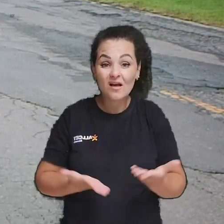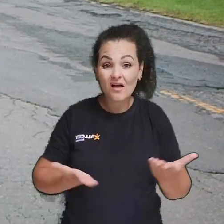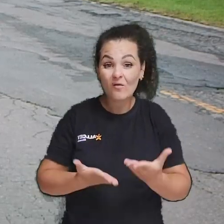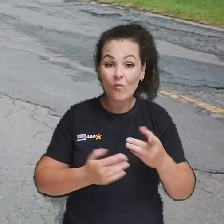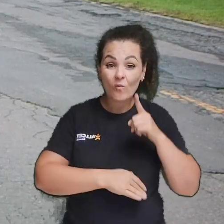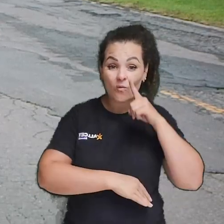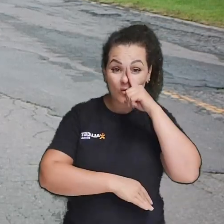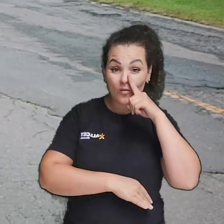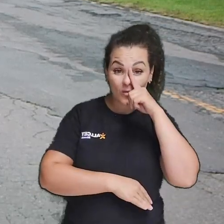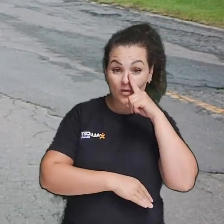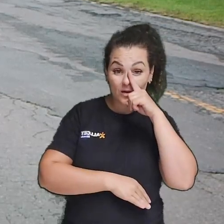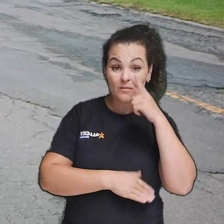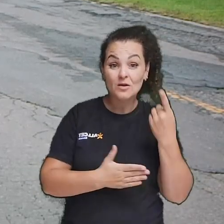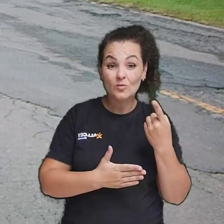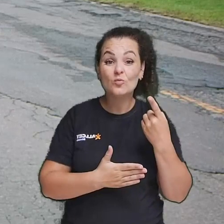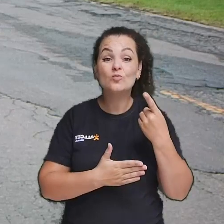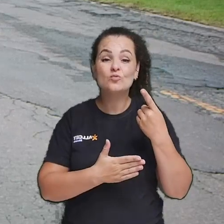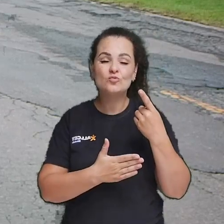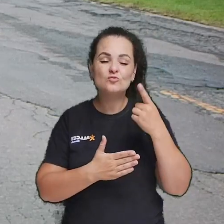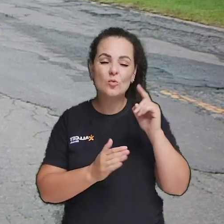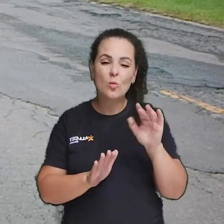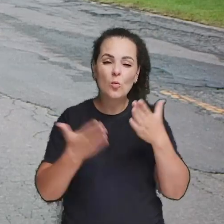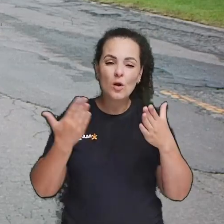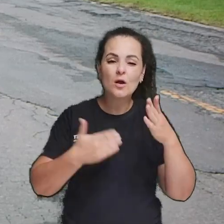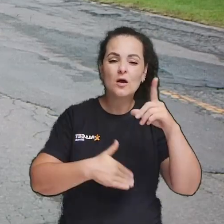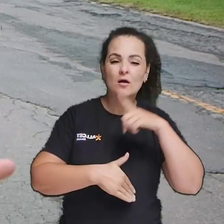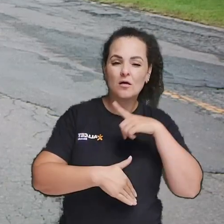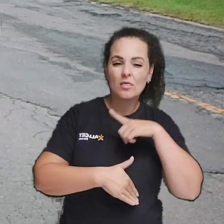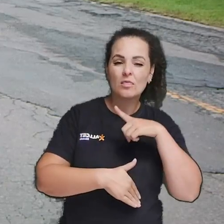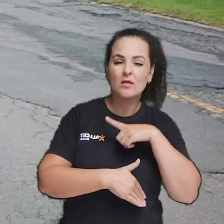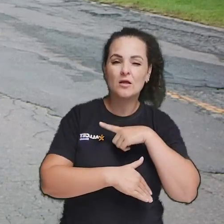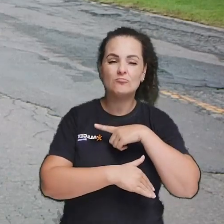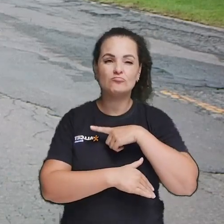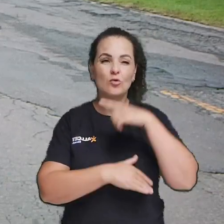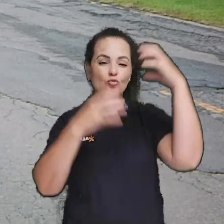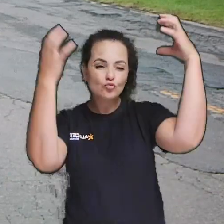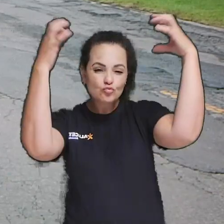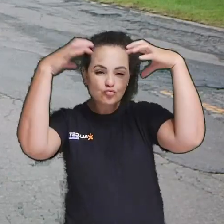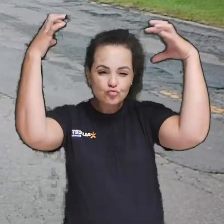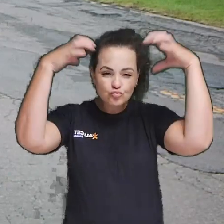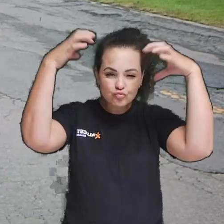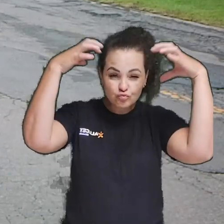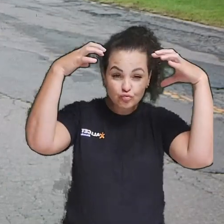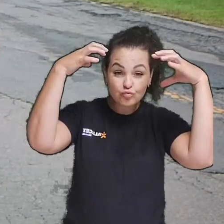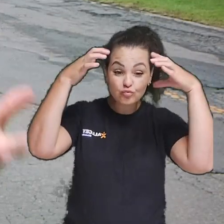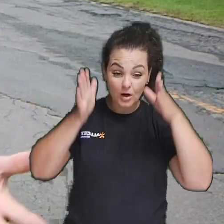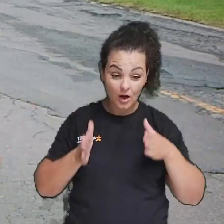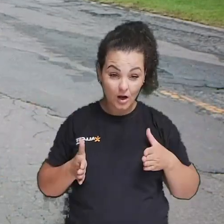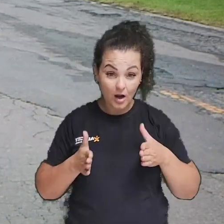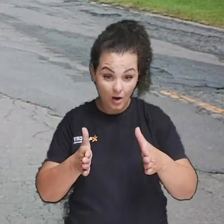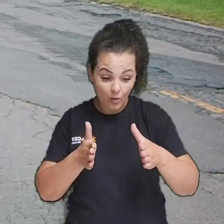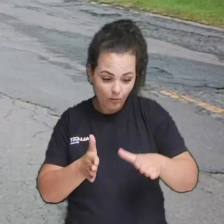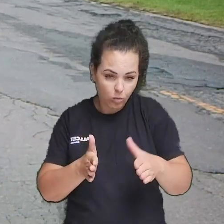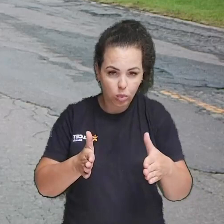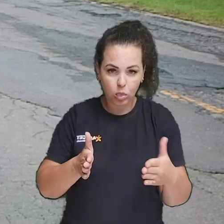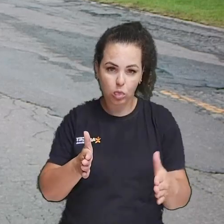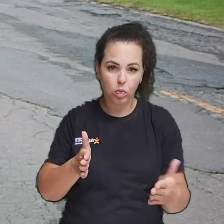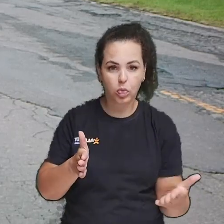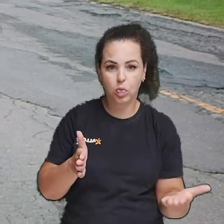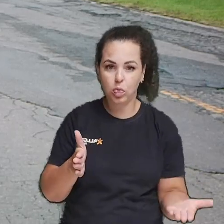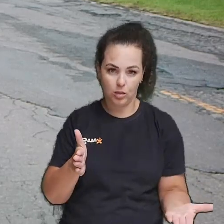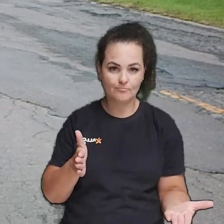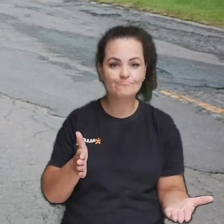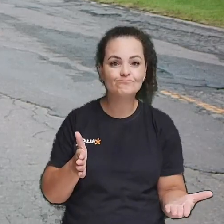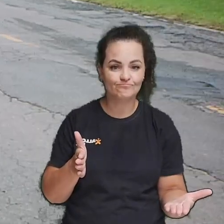o percurso especificamente durante o período de chuva expondo pedestres e ciclistas ao risco eminente